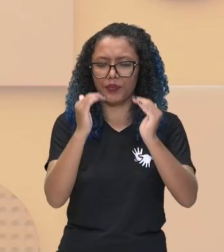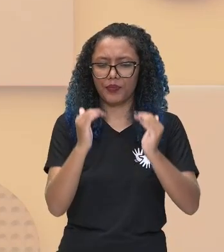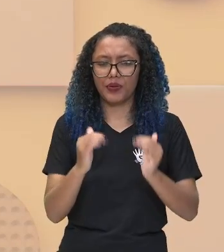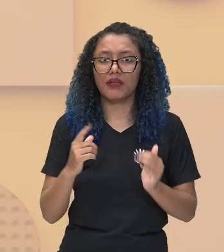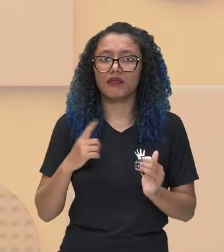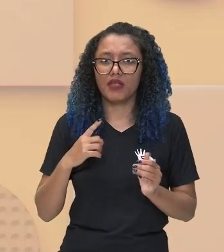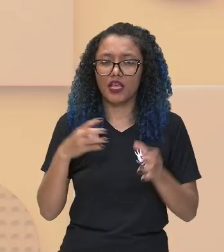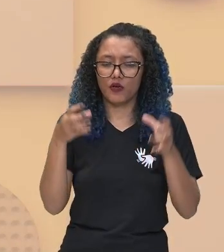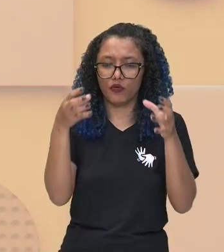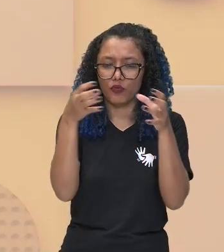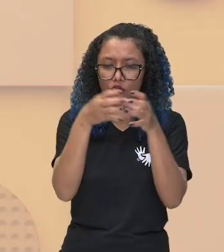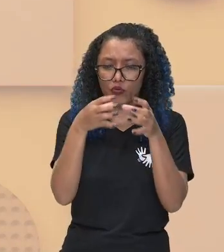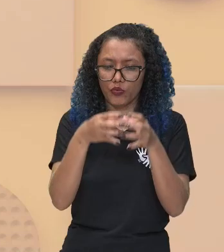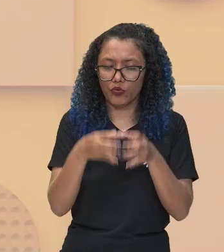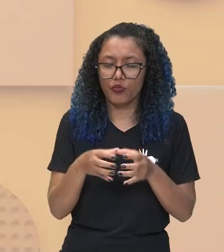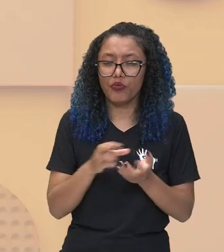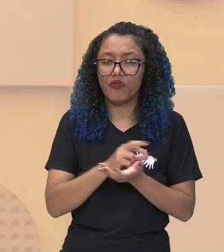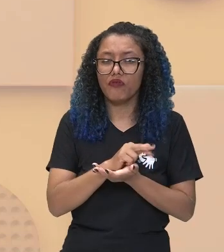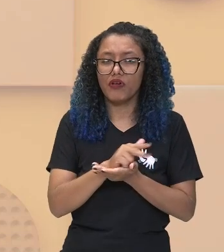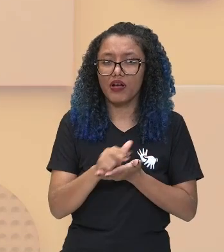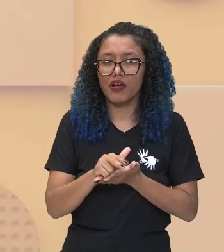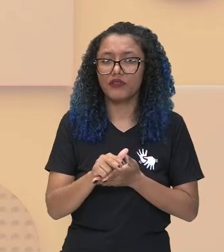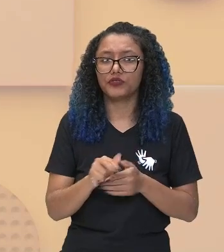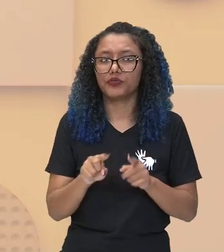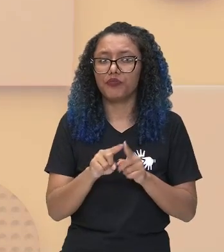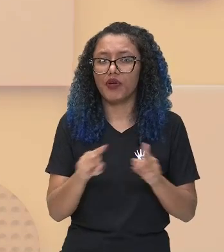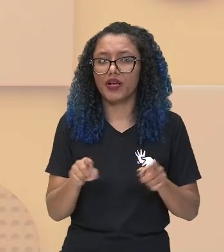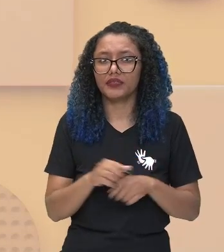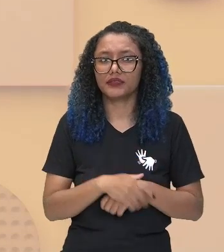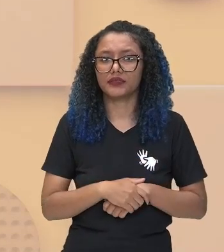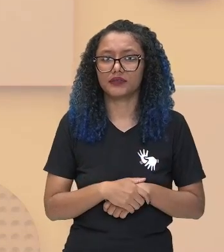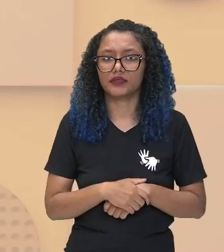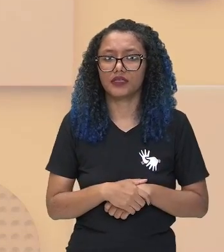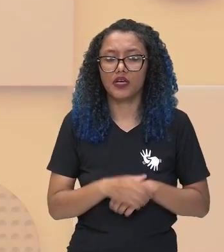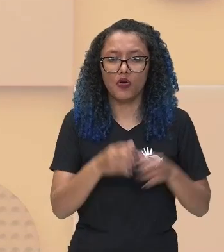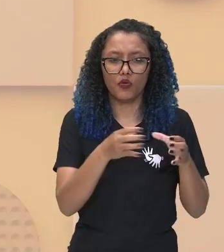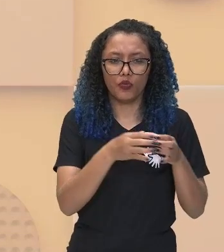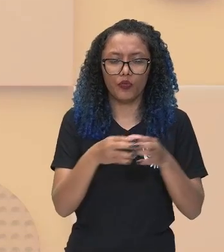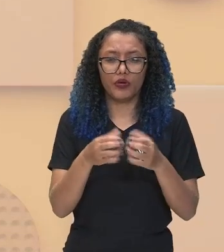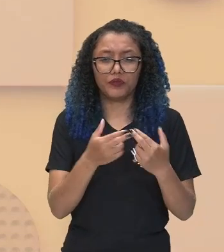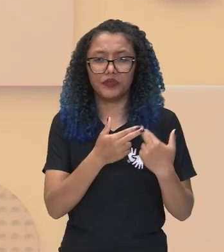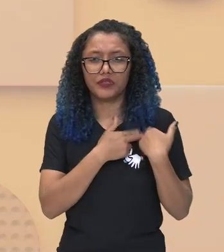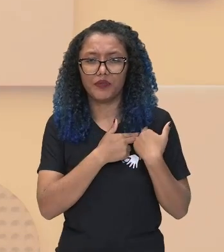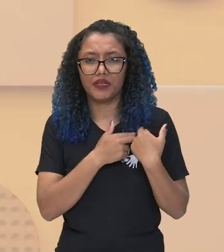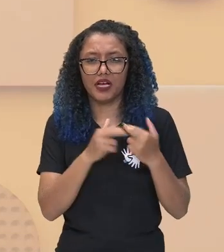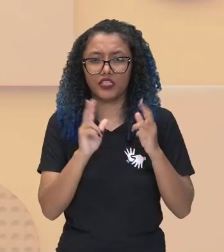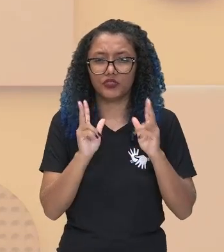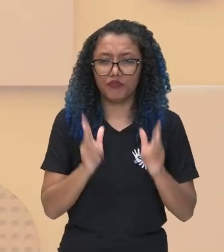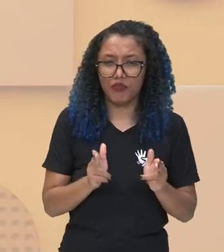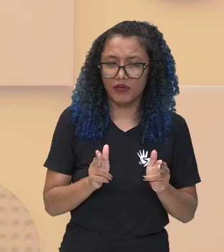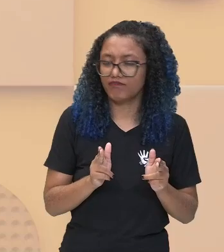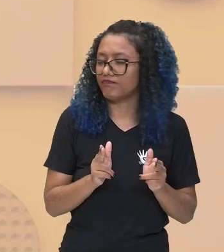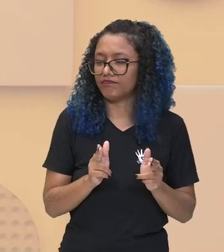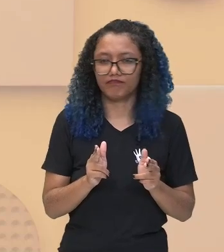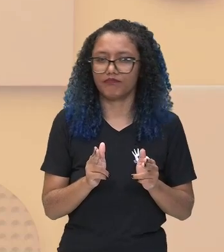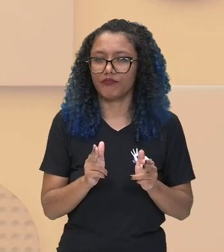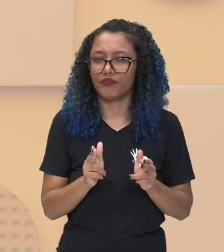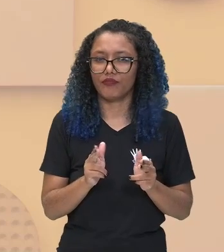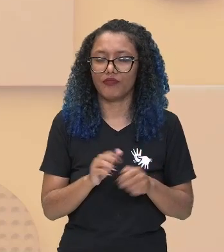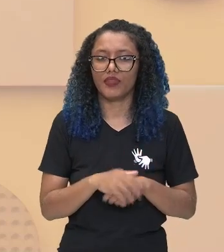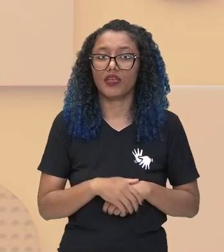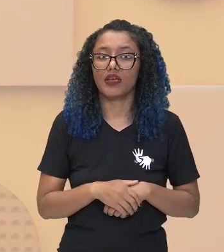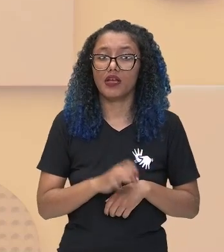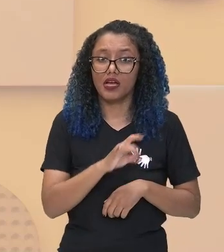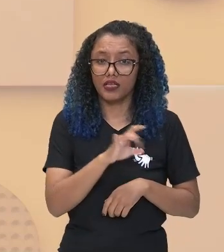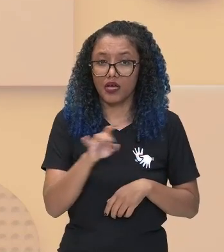definidos. E nenhum grupo ele tinha autoridade do outro, cada um deveria estar pertencendo ali à sua